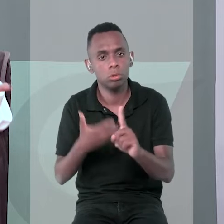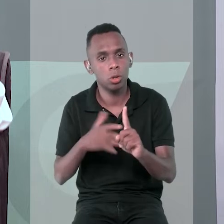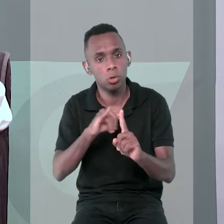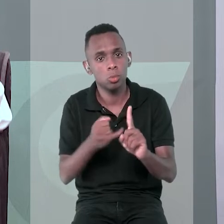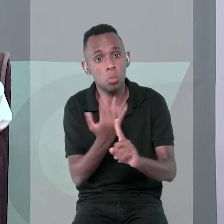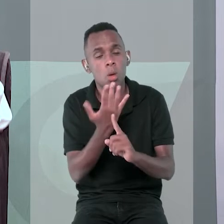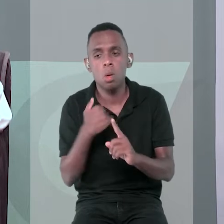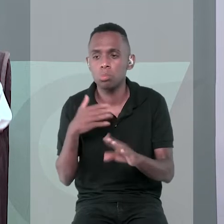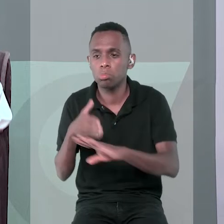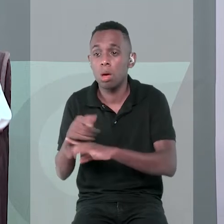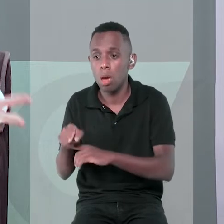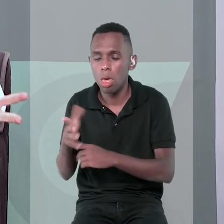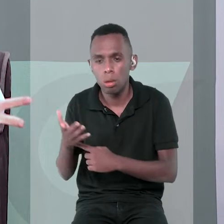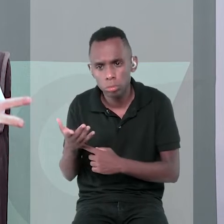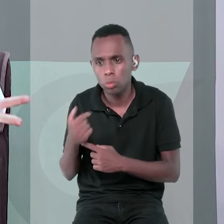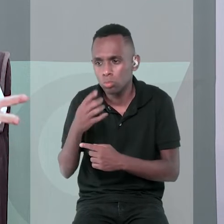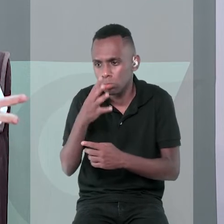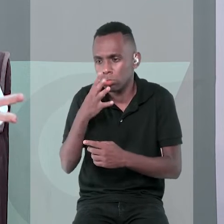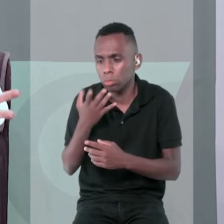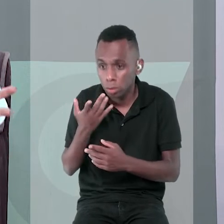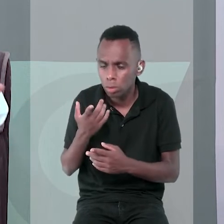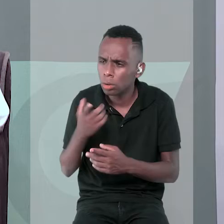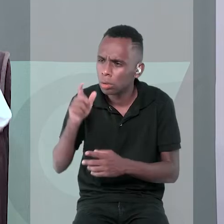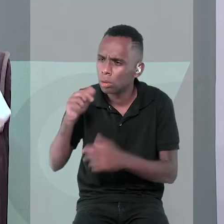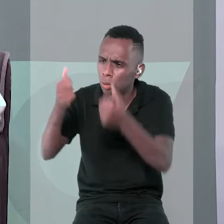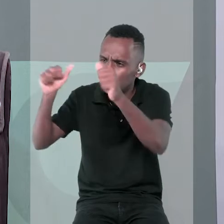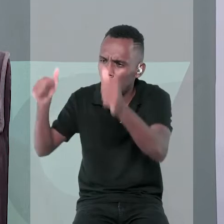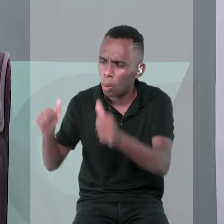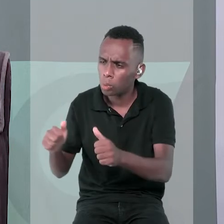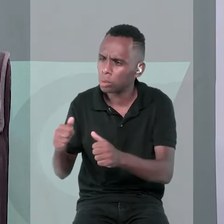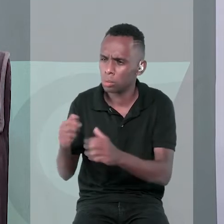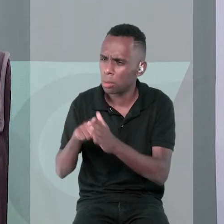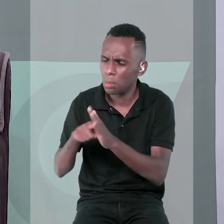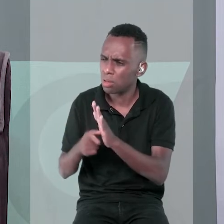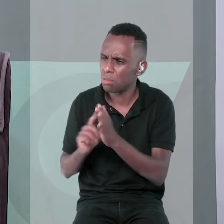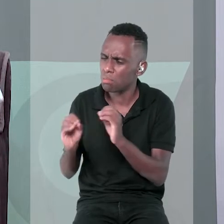entrei lá e tal. E aí eu me encontrei com uma escultura que eu não tinha pesquisado antes, não estava